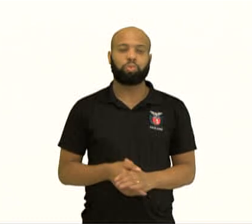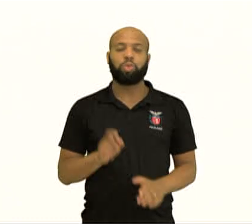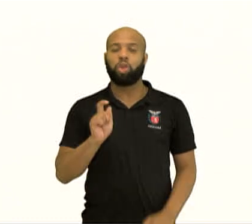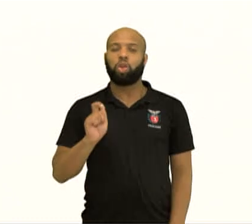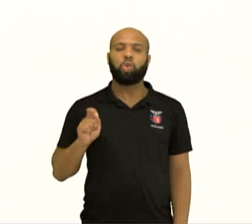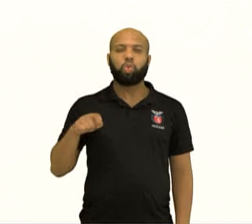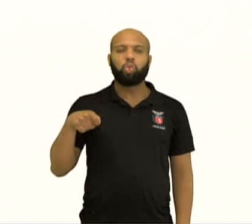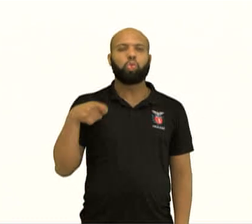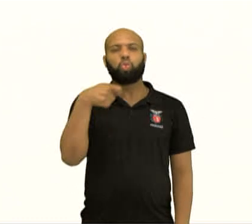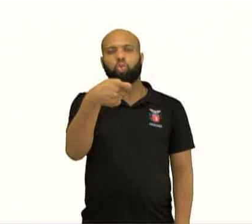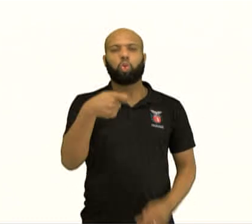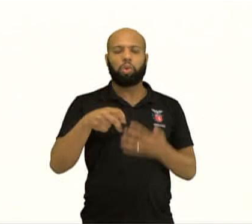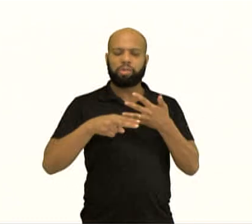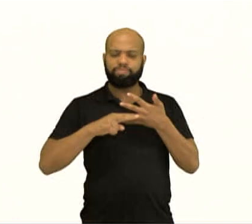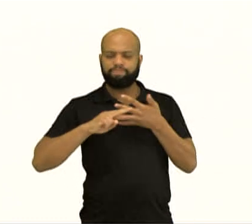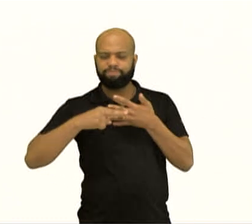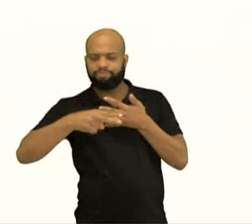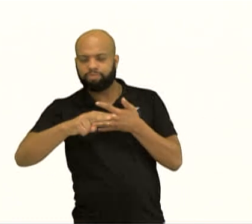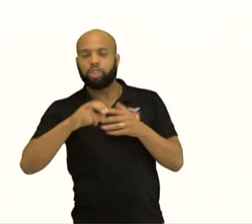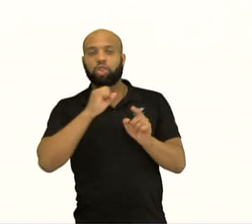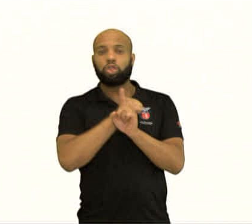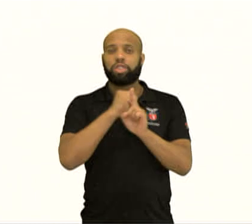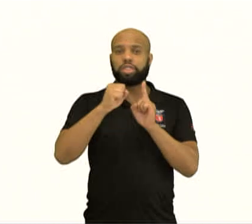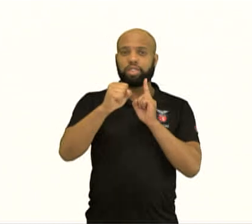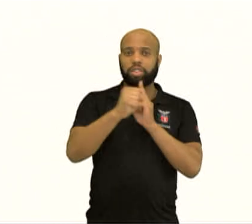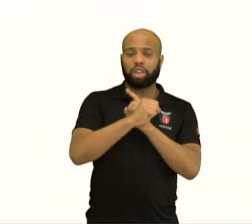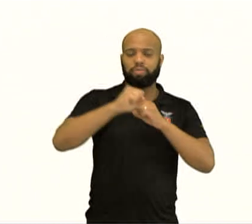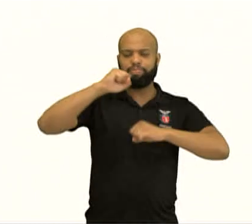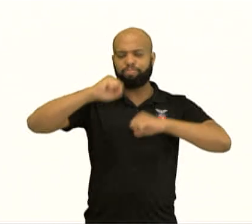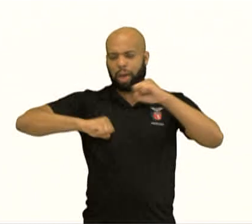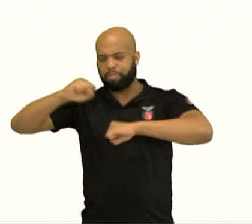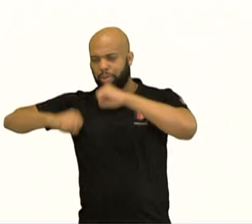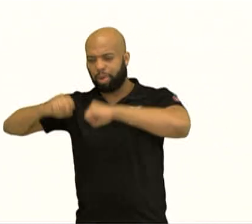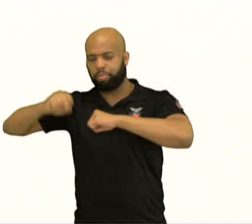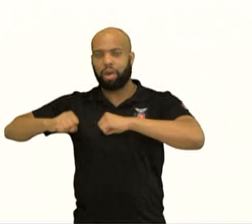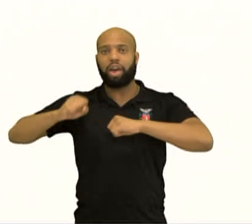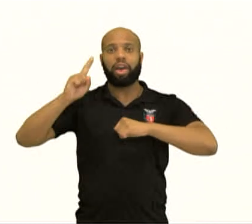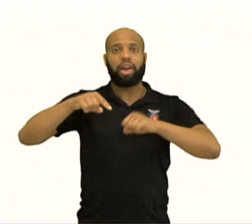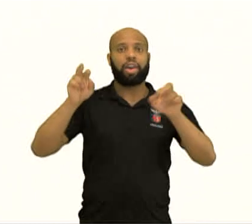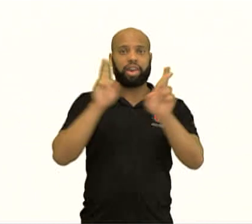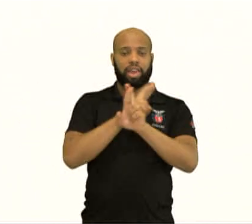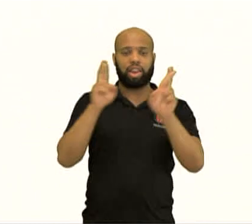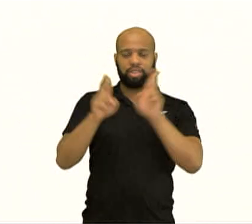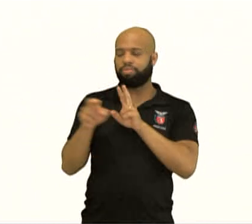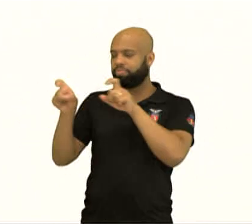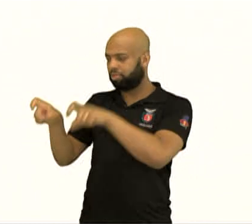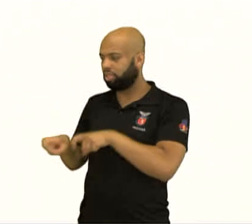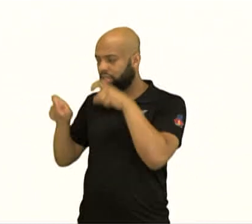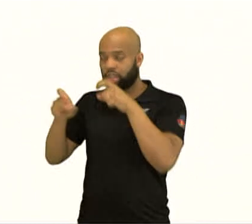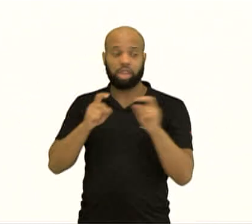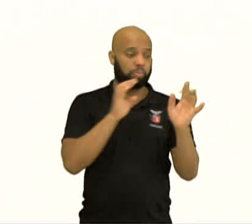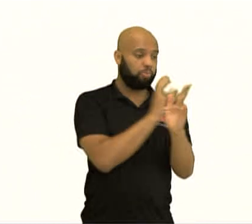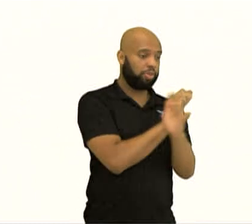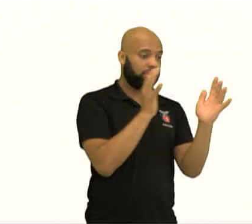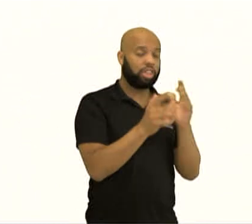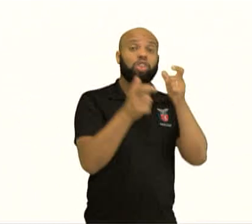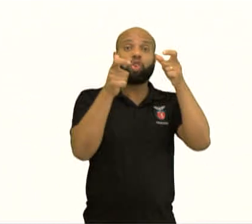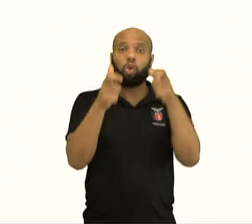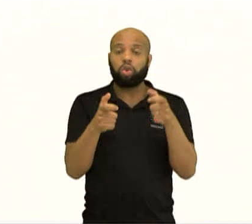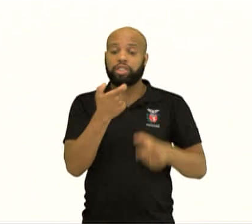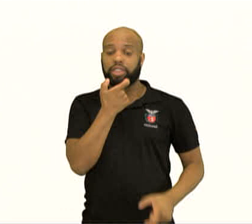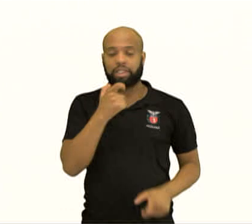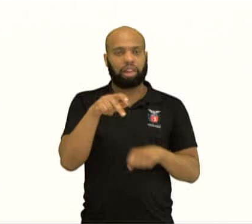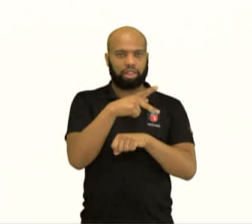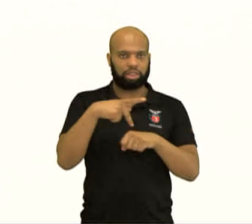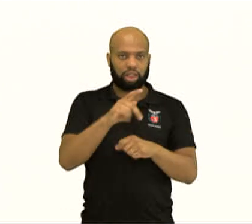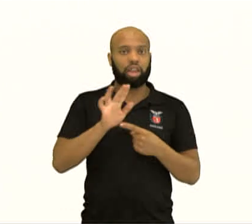Sobre o impacto social da industrialização nas relações entre campo e cidade na Inglaterra, aponte